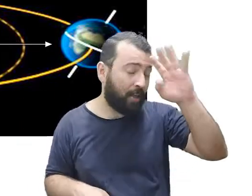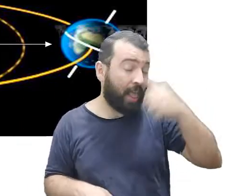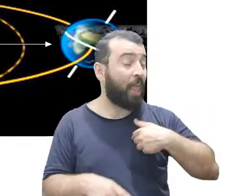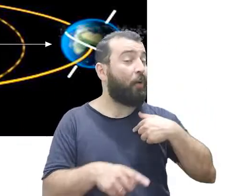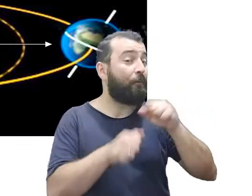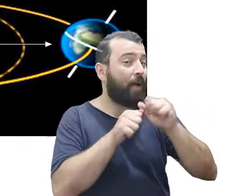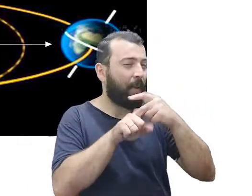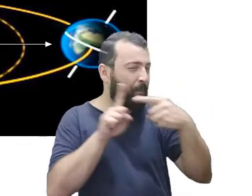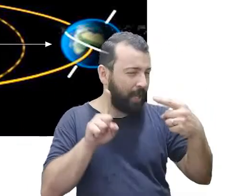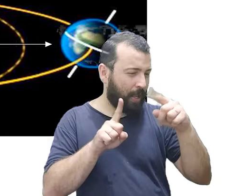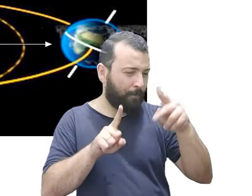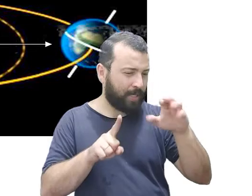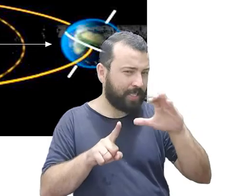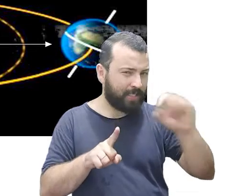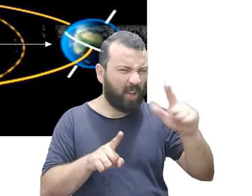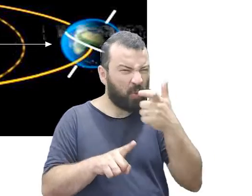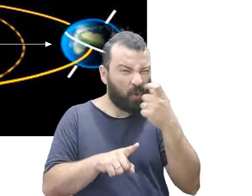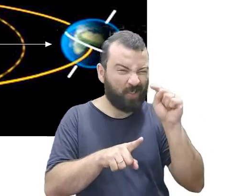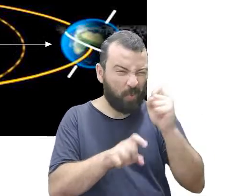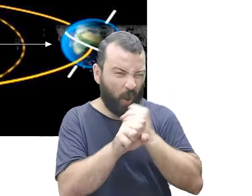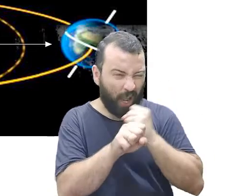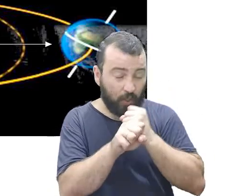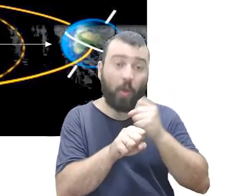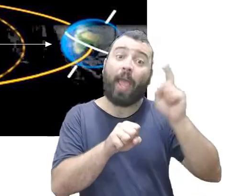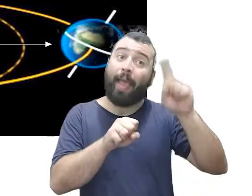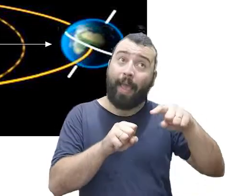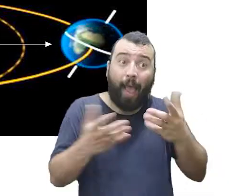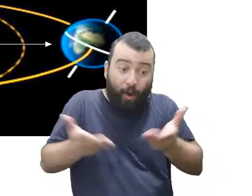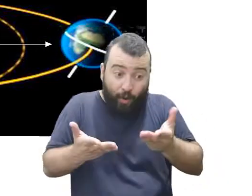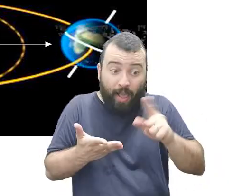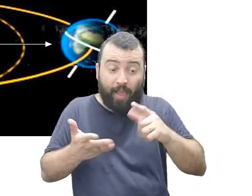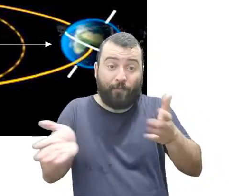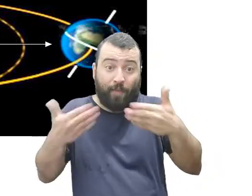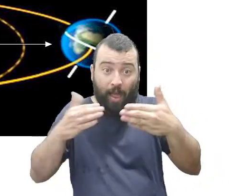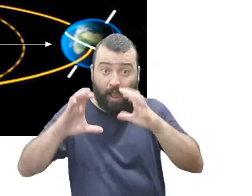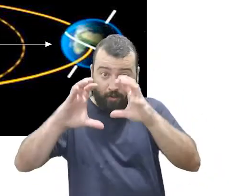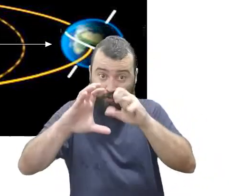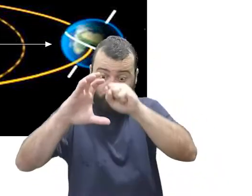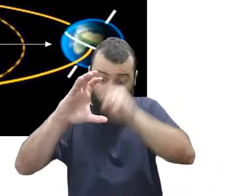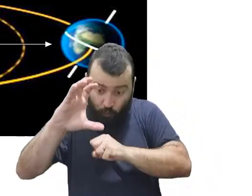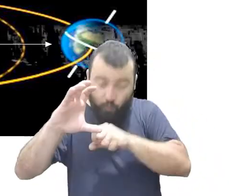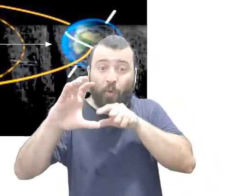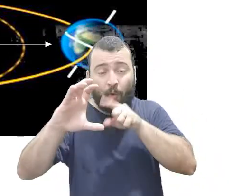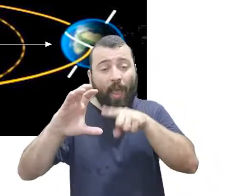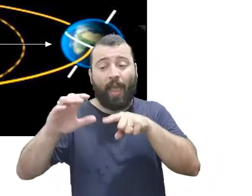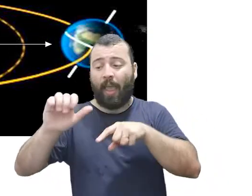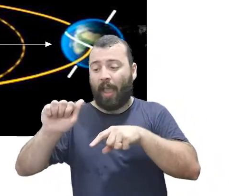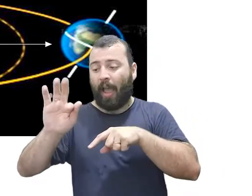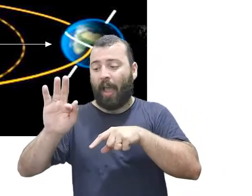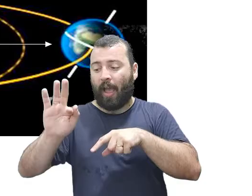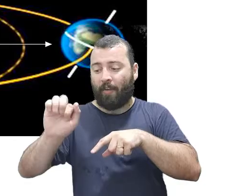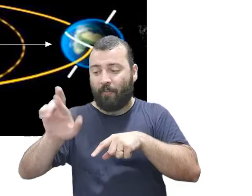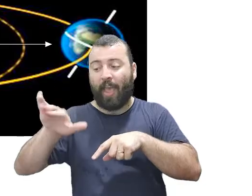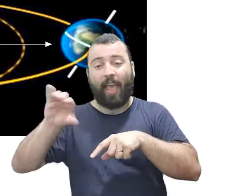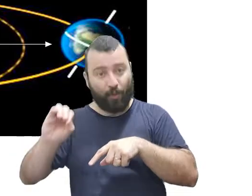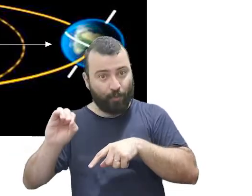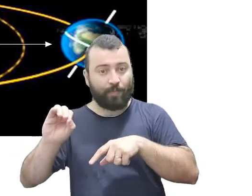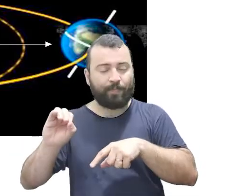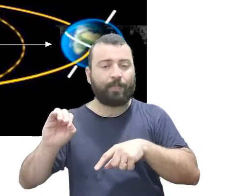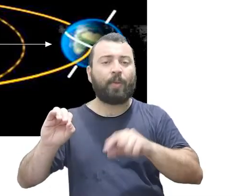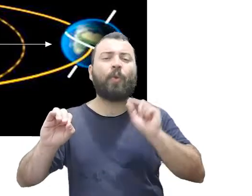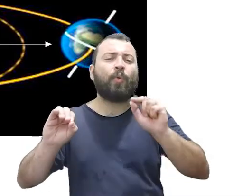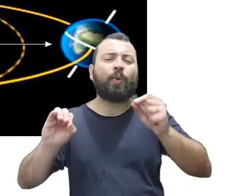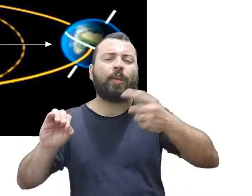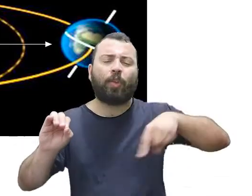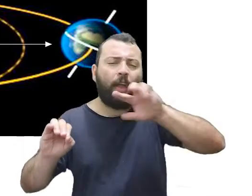então meia precessão, cerca de 12 mil anos. Agora é o verão do hemisfério sul que cai no afélio. Então, o